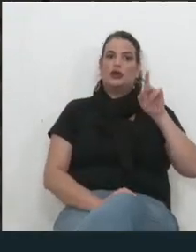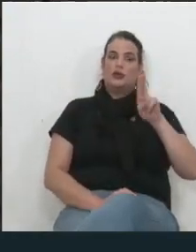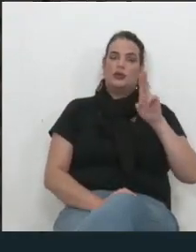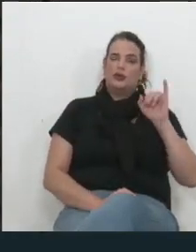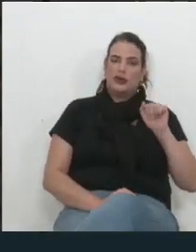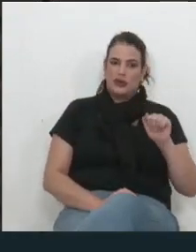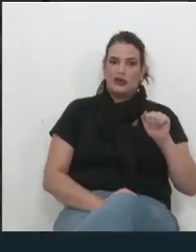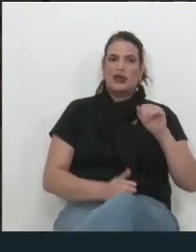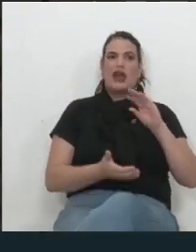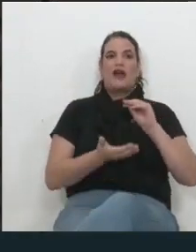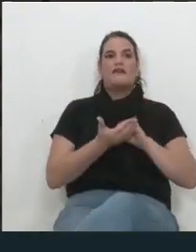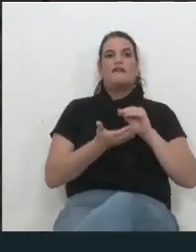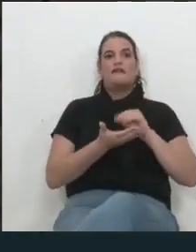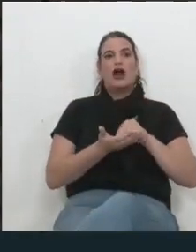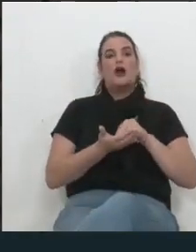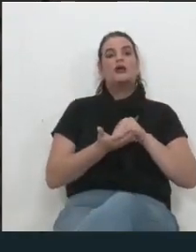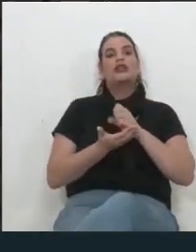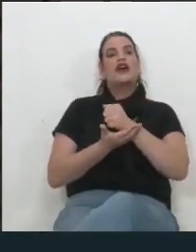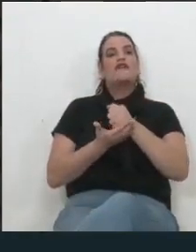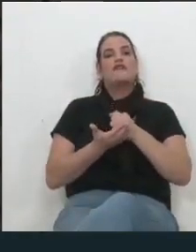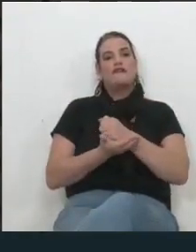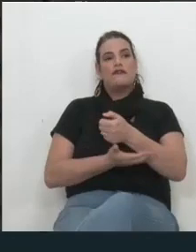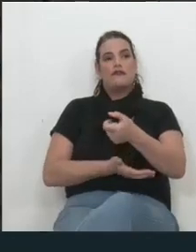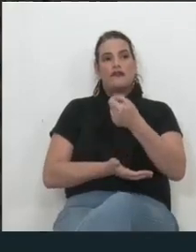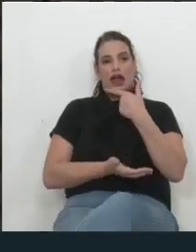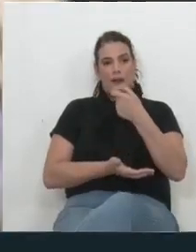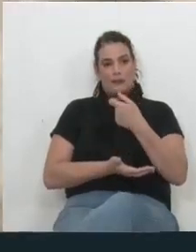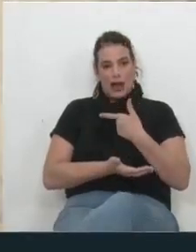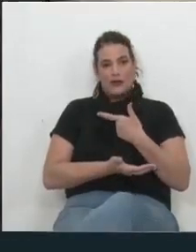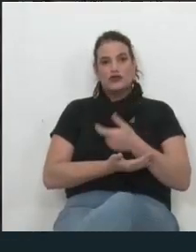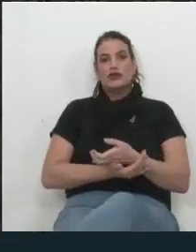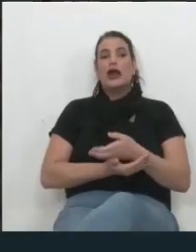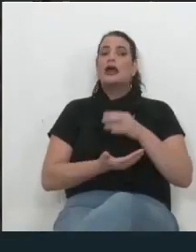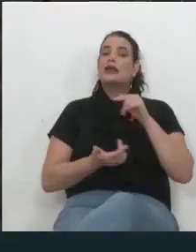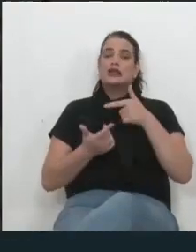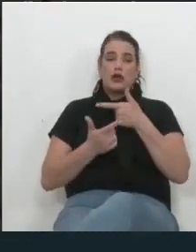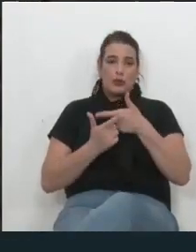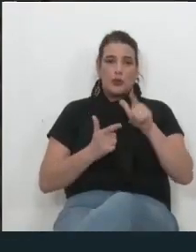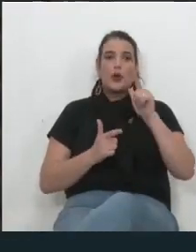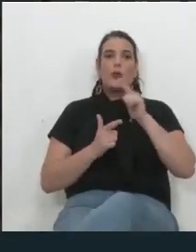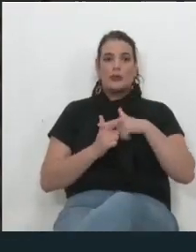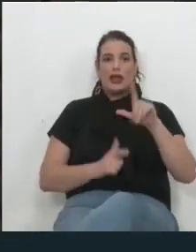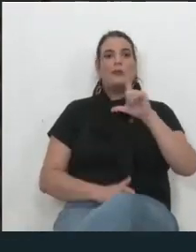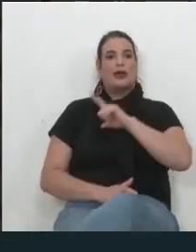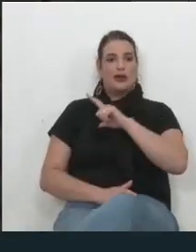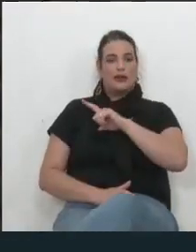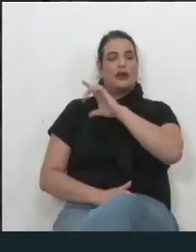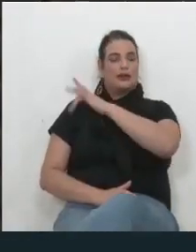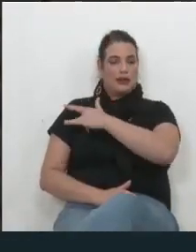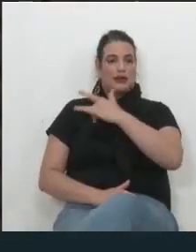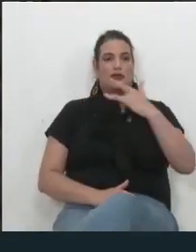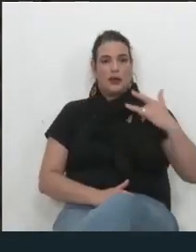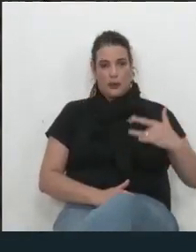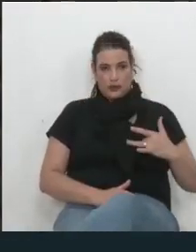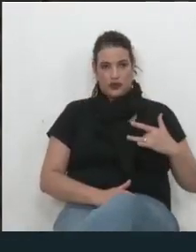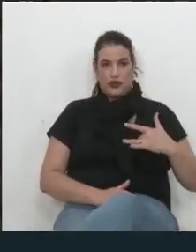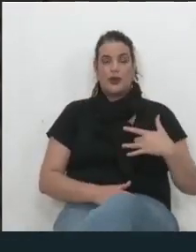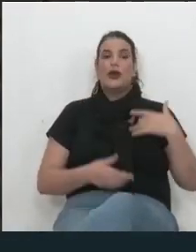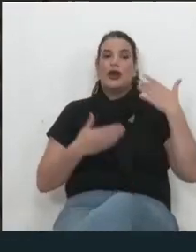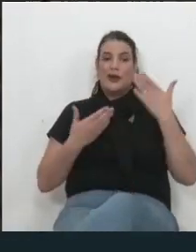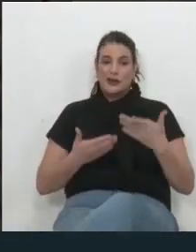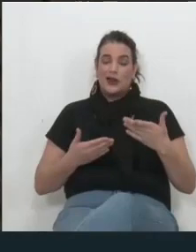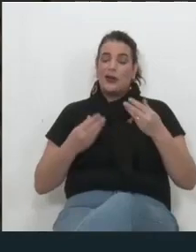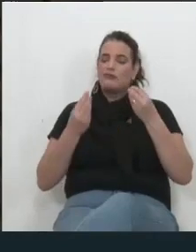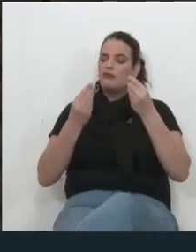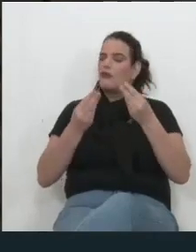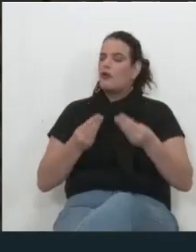de farmacêuticos. Esse é um problema da saúde. Então, saúde é uma questão